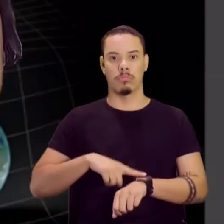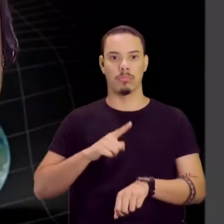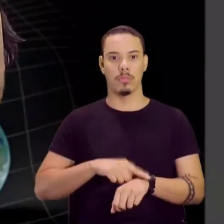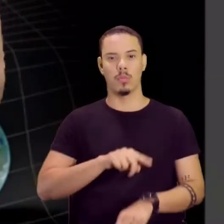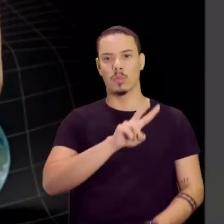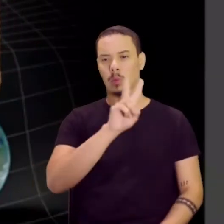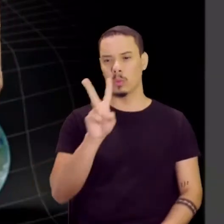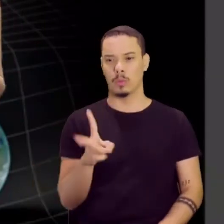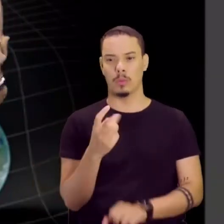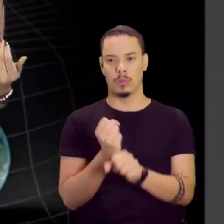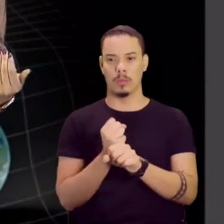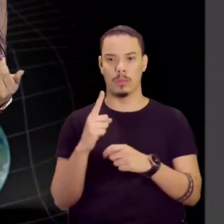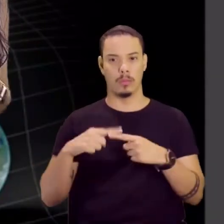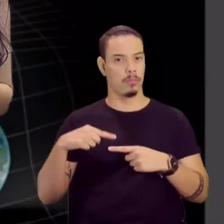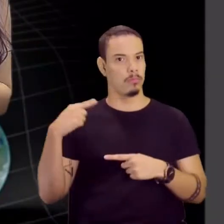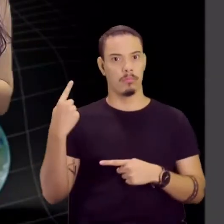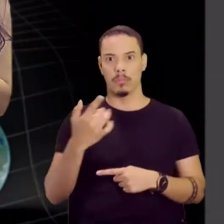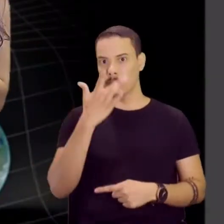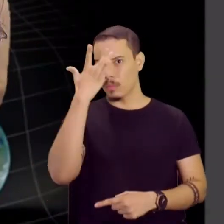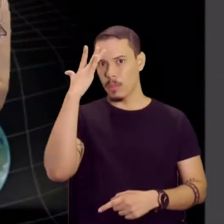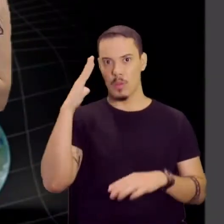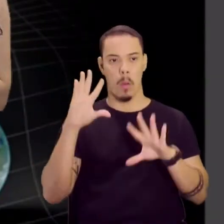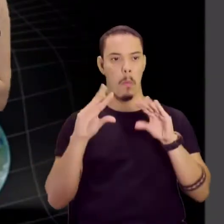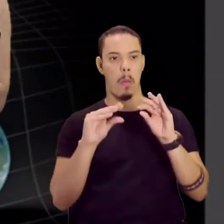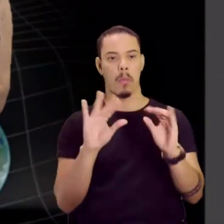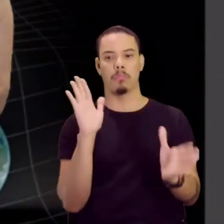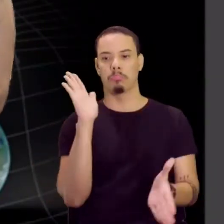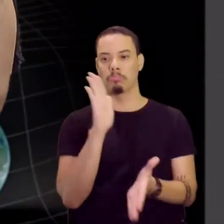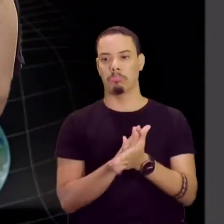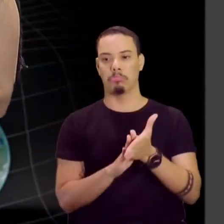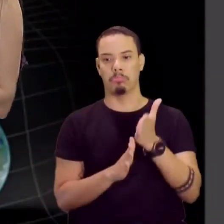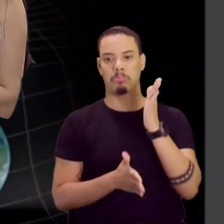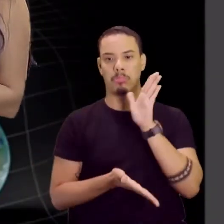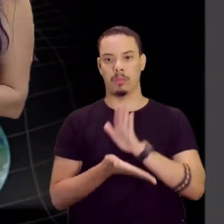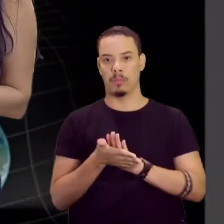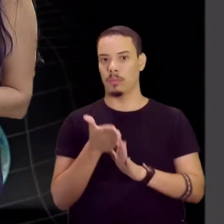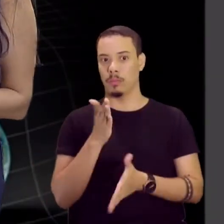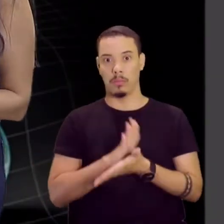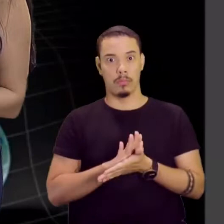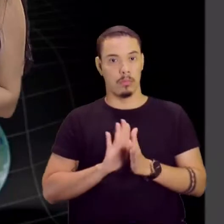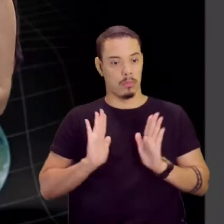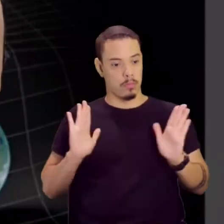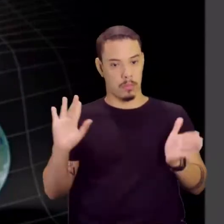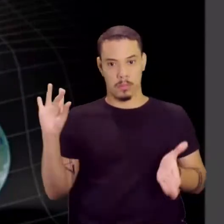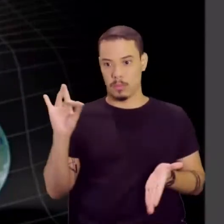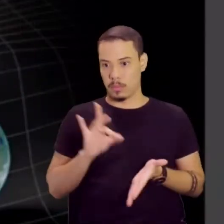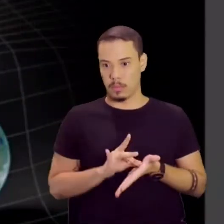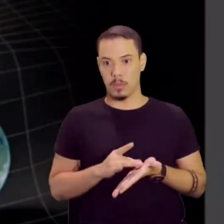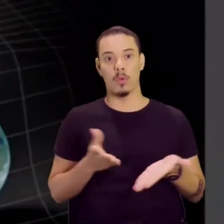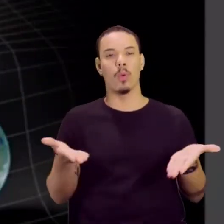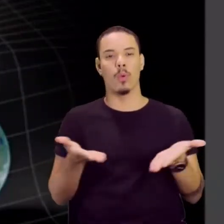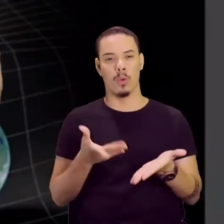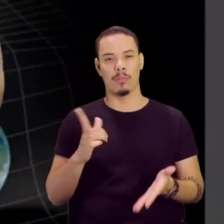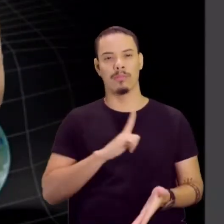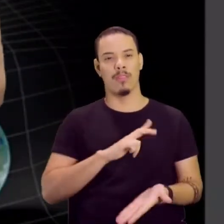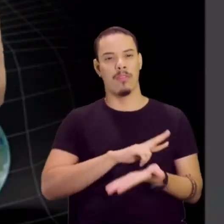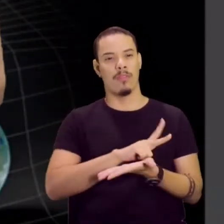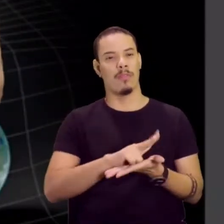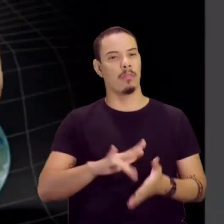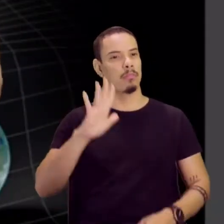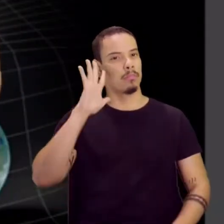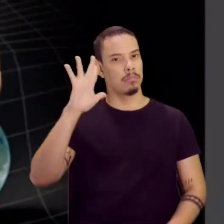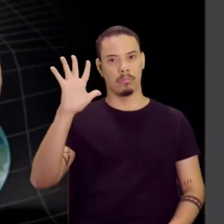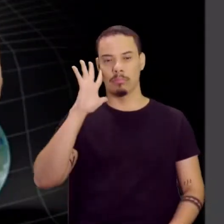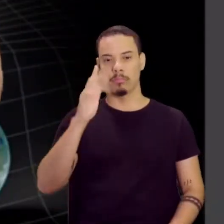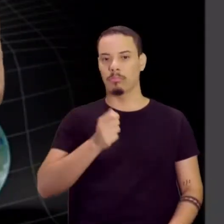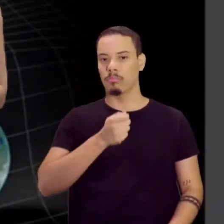dele, isso não foi contestado. Então, nada que é contestado é tomado como verdade, né? Inclusive, hoje nós temos várias teorias, porque não são